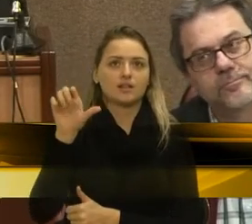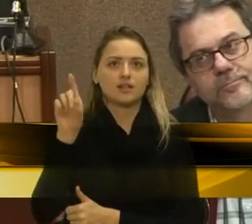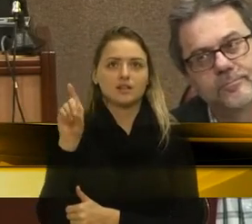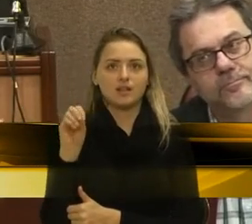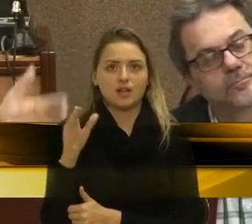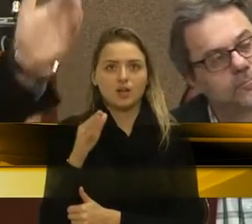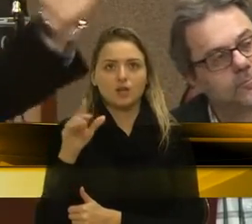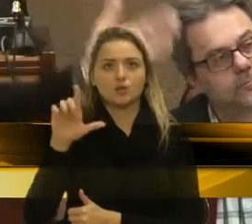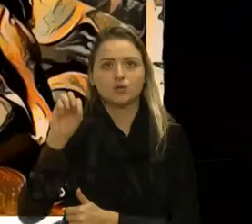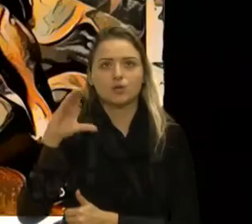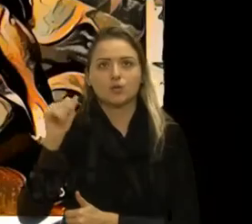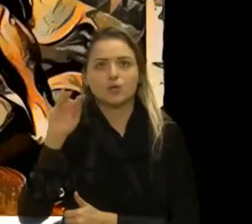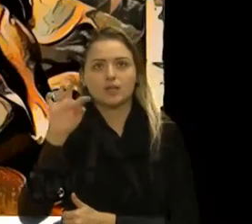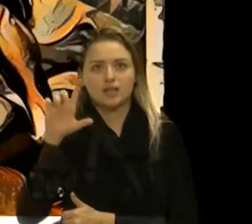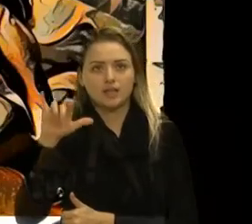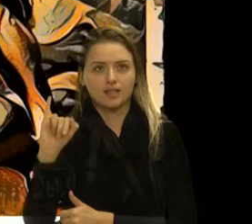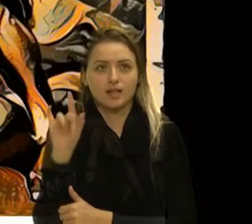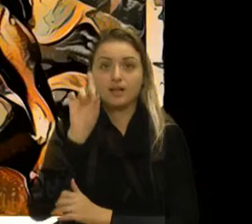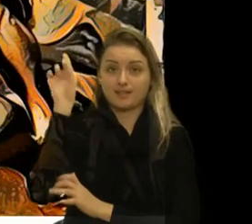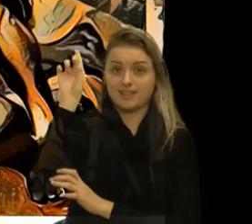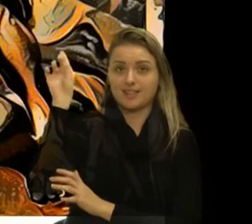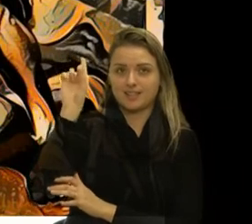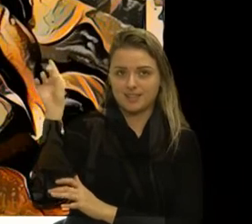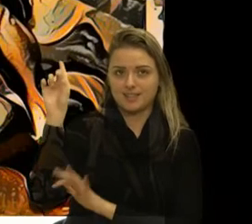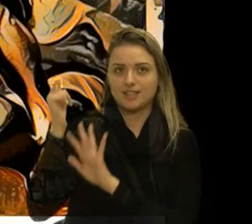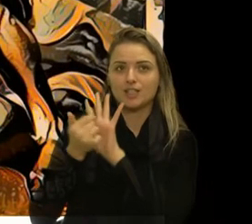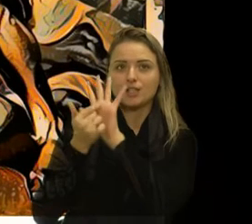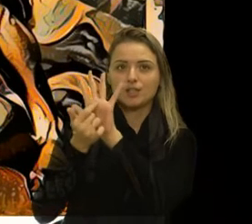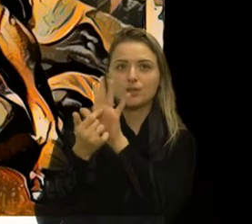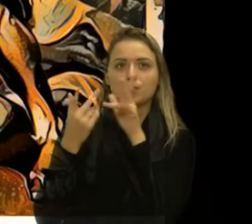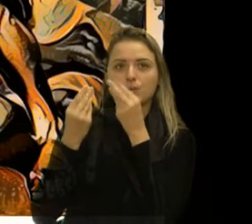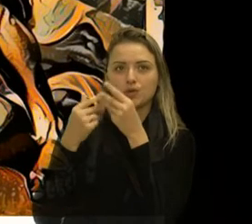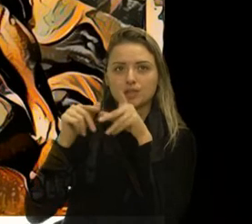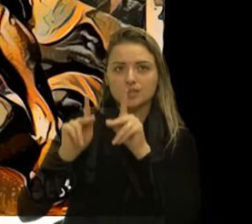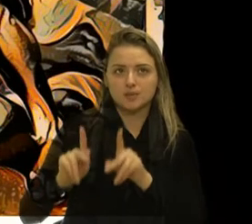Renato Nunes, muitos amigos, ele teve no bairro Rio Branco,